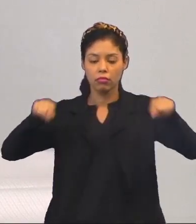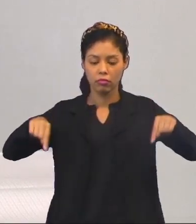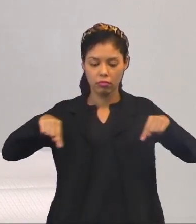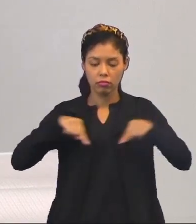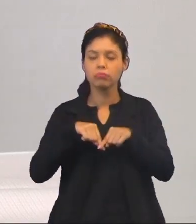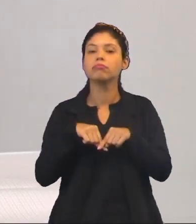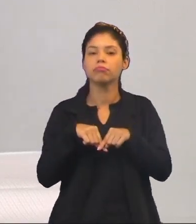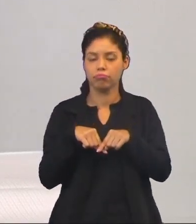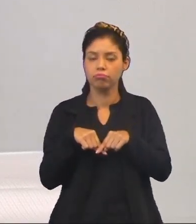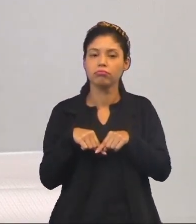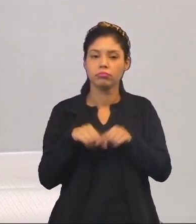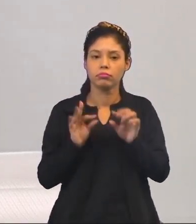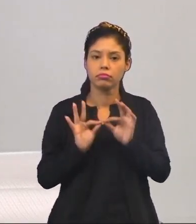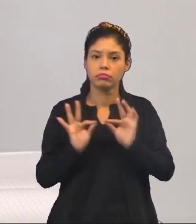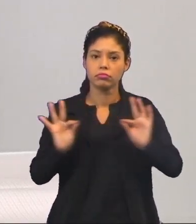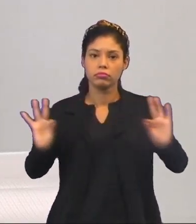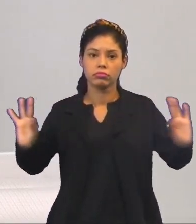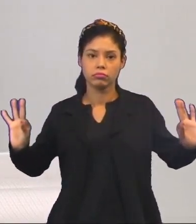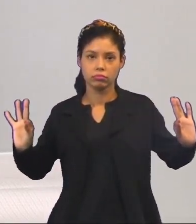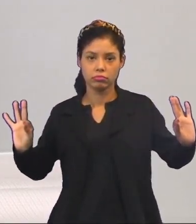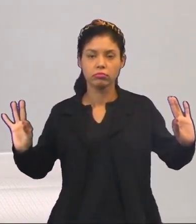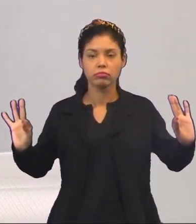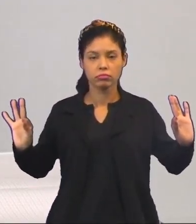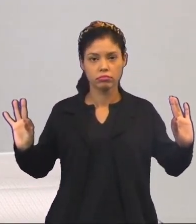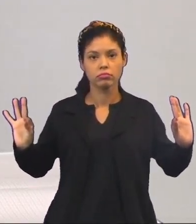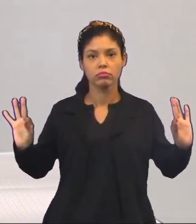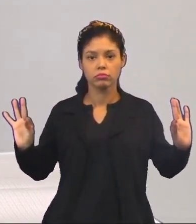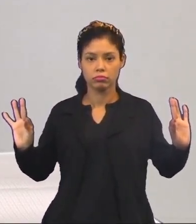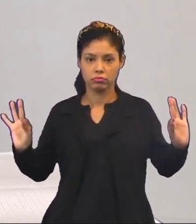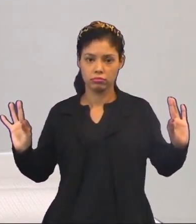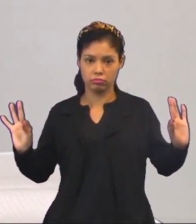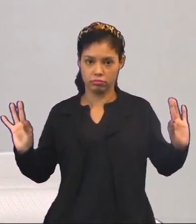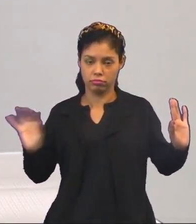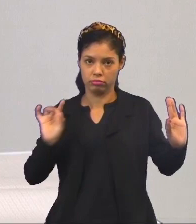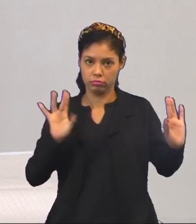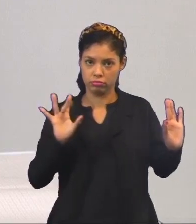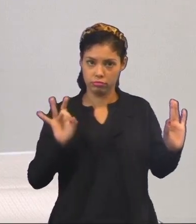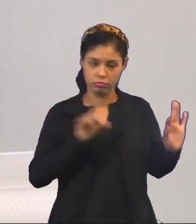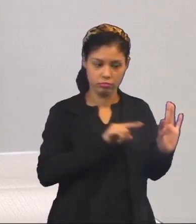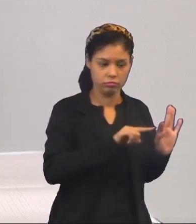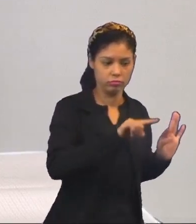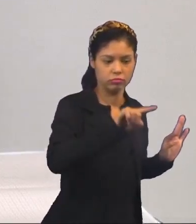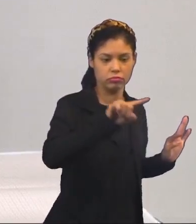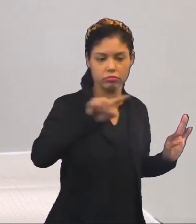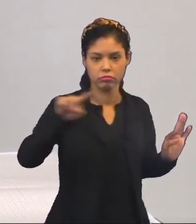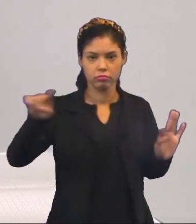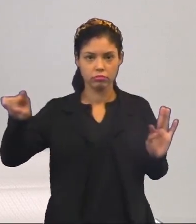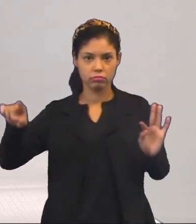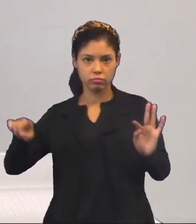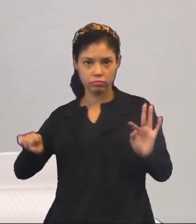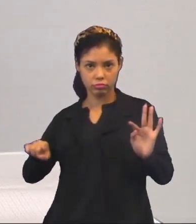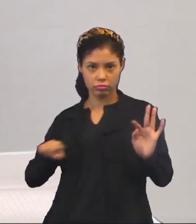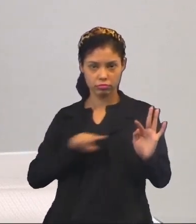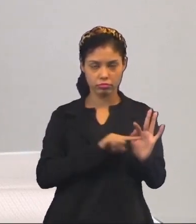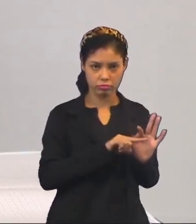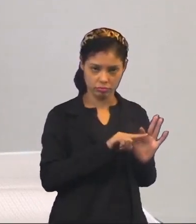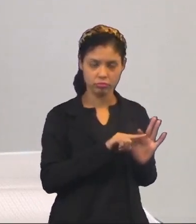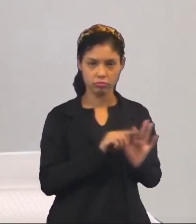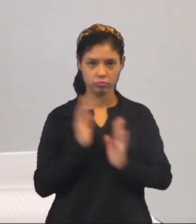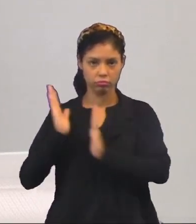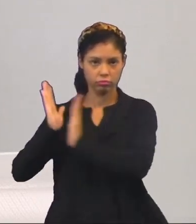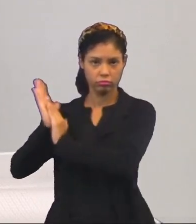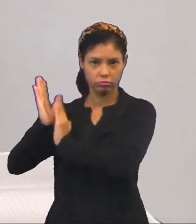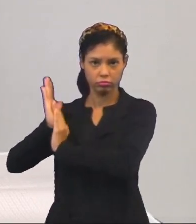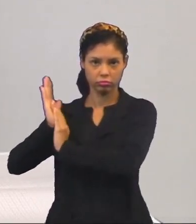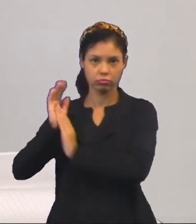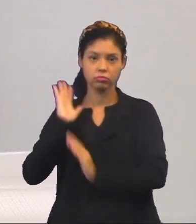né? Aí eu vou medir o perímetro de uma sala, eu vou medir somente a parte toda a lateral da parede.